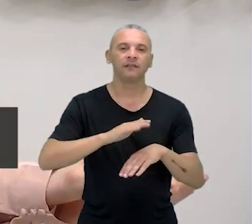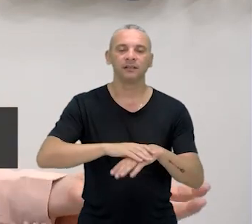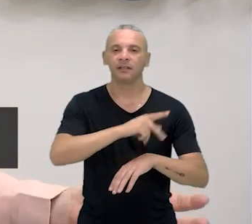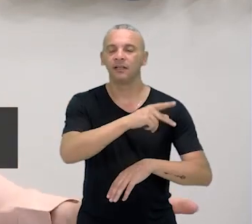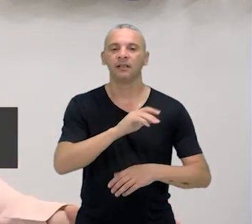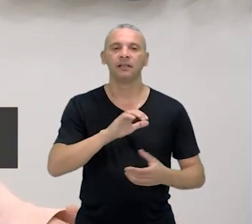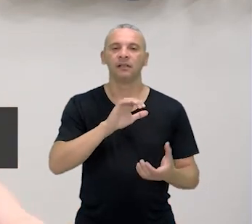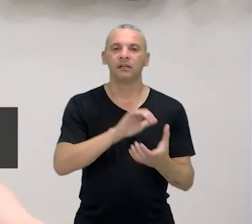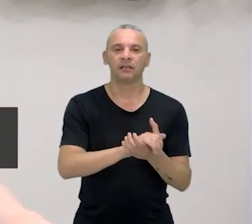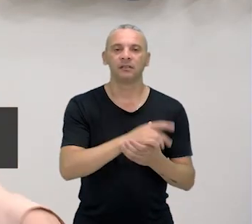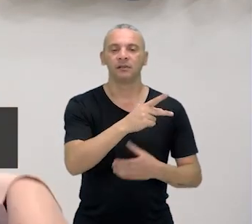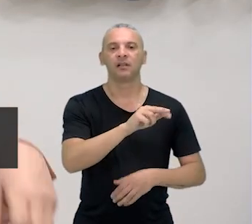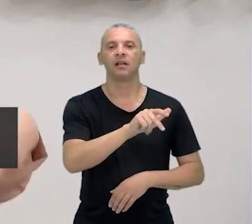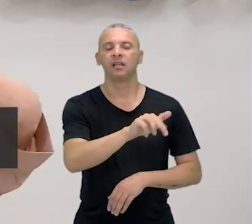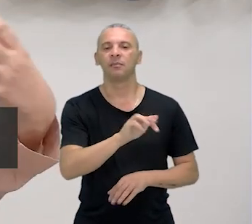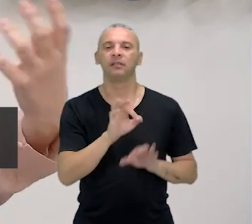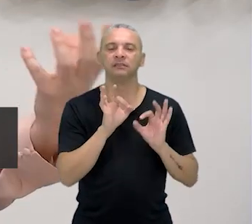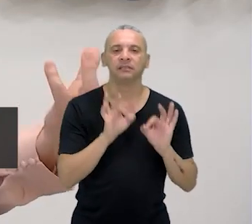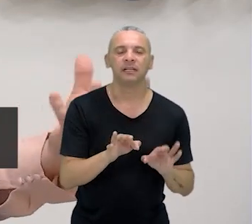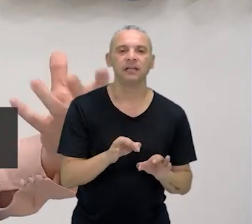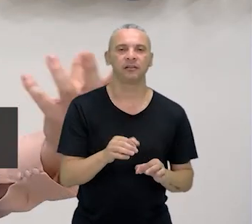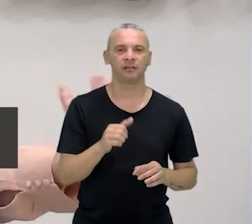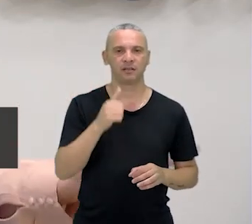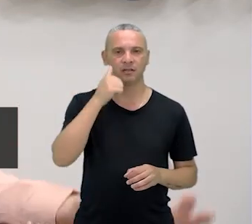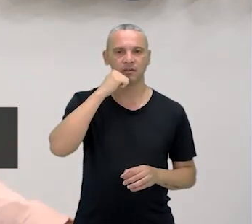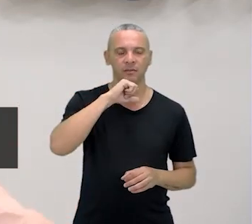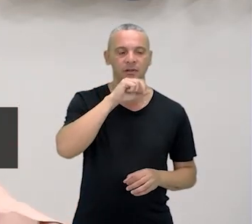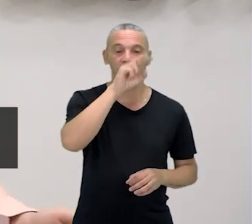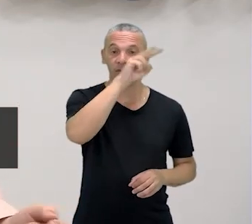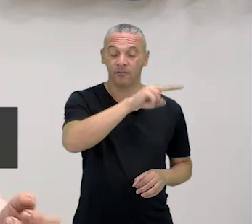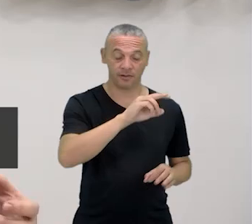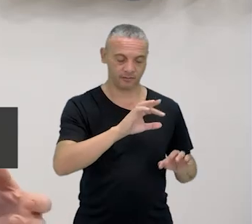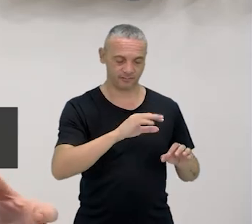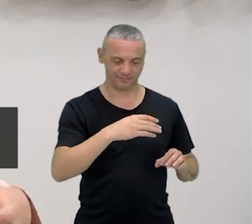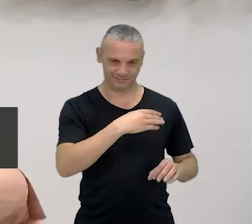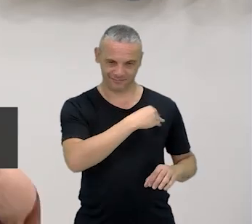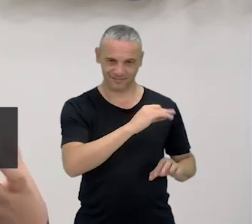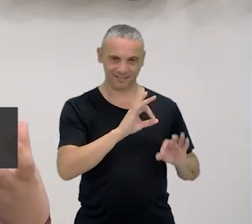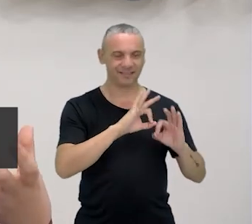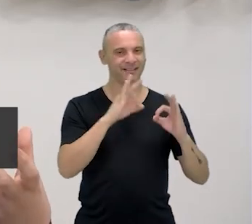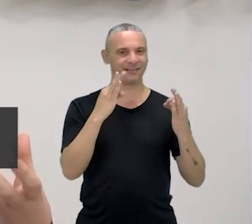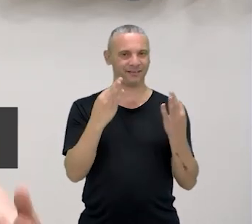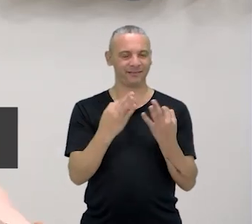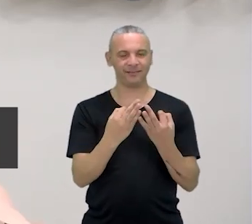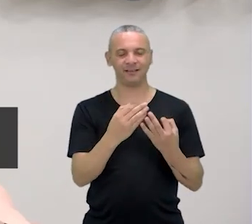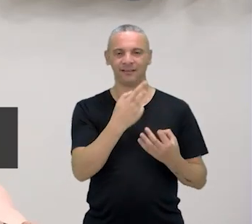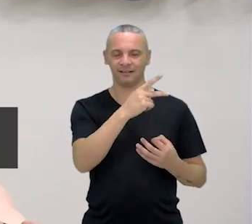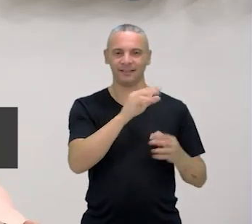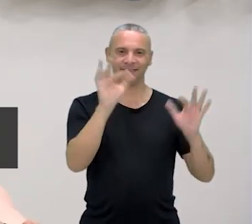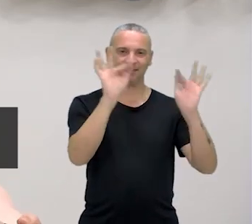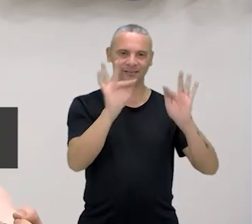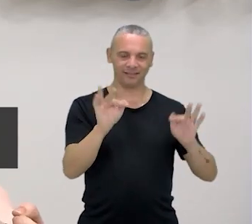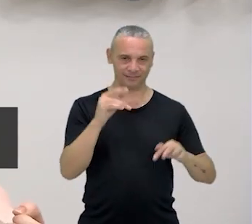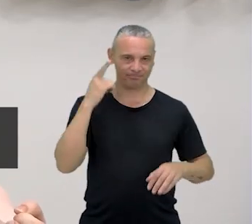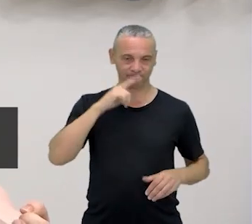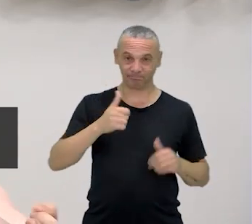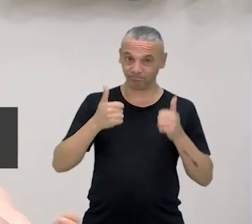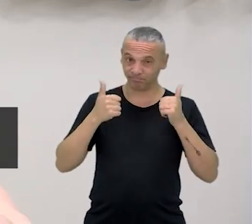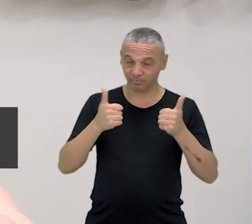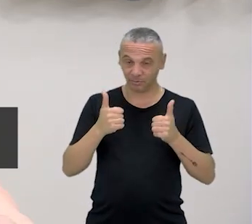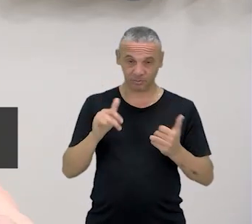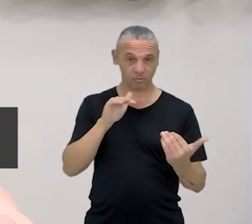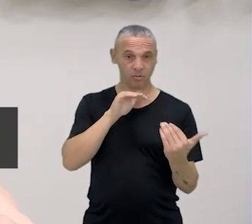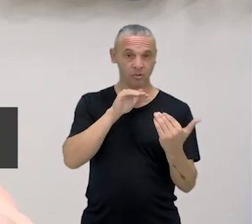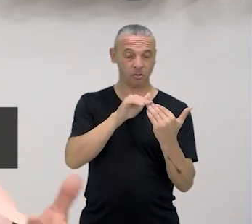casamento para a irmã se realizar, para a mãe ver as filhas felizes, para ele já é uma grande conquista. Você concorda, Ana Cláudia, com